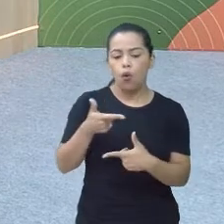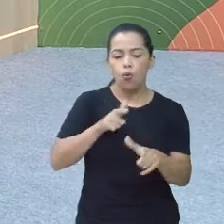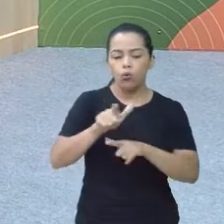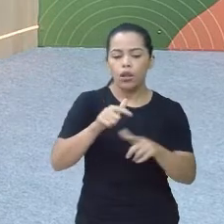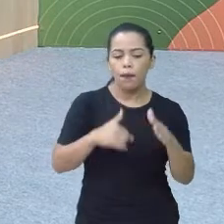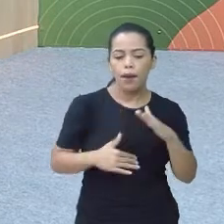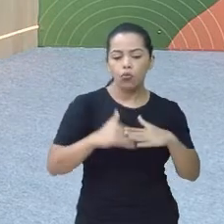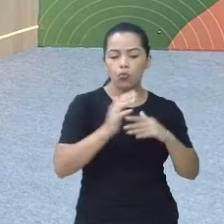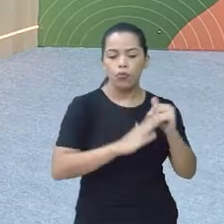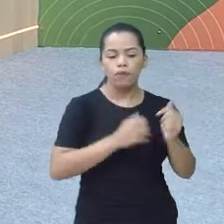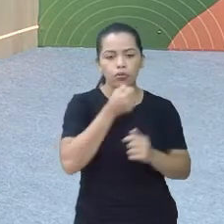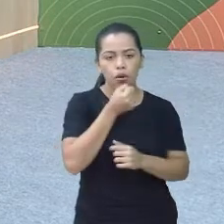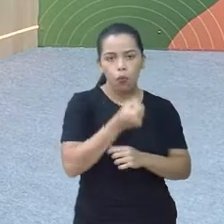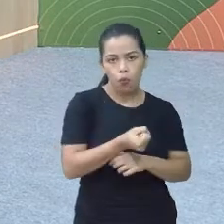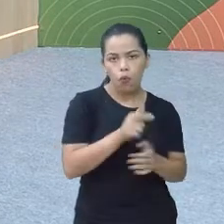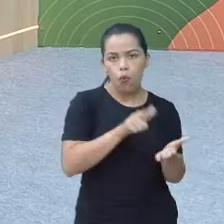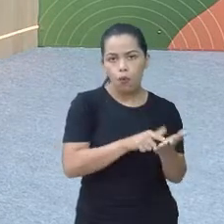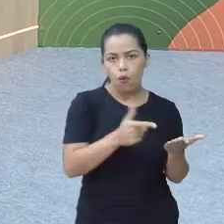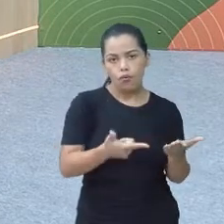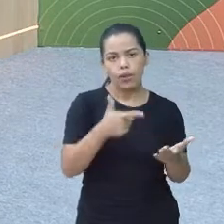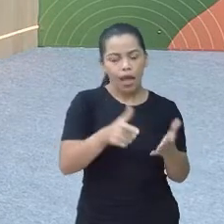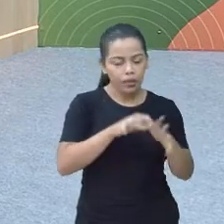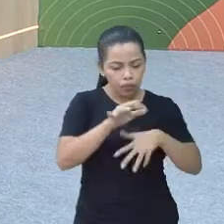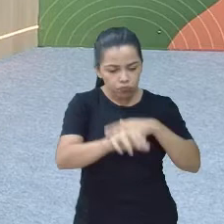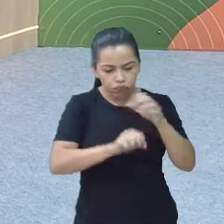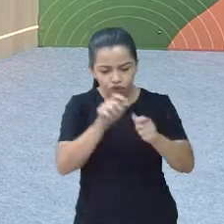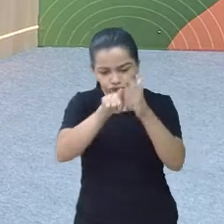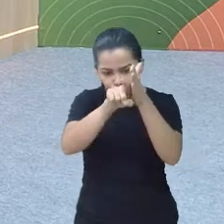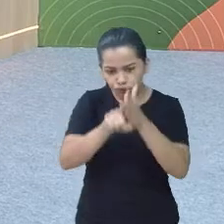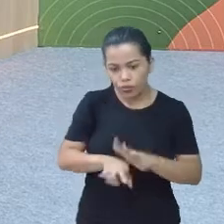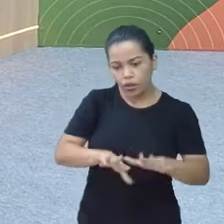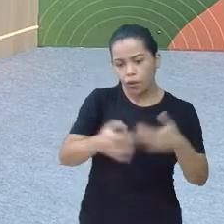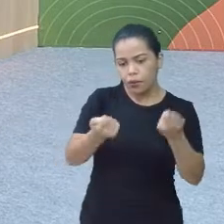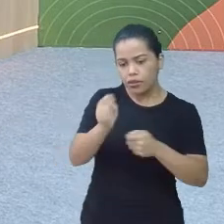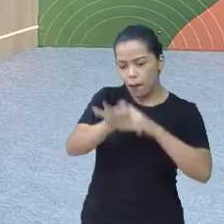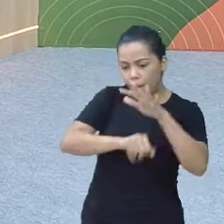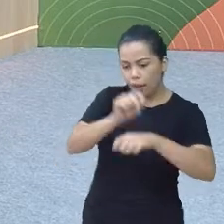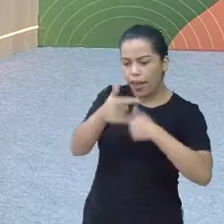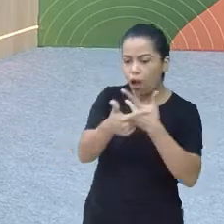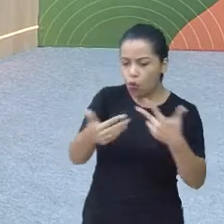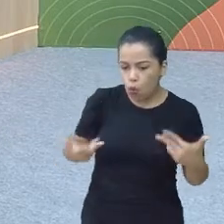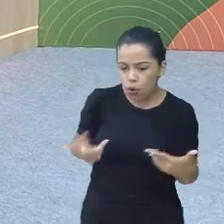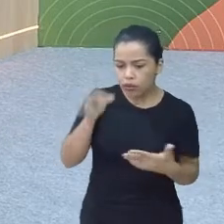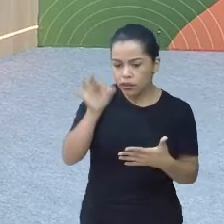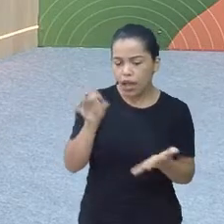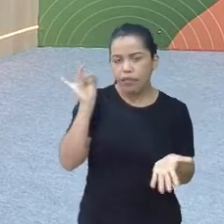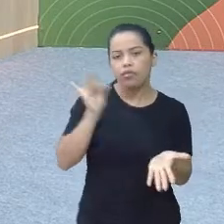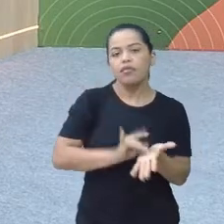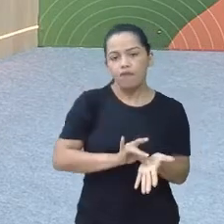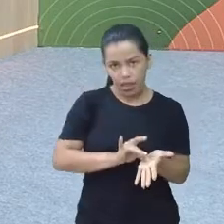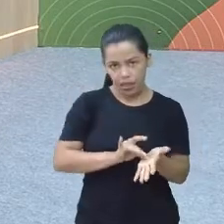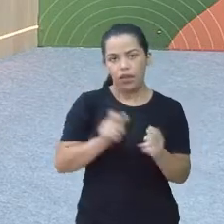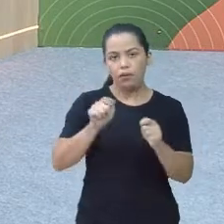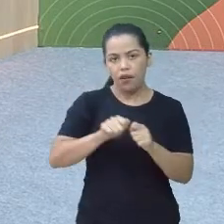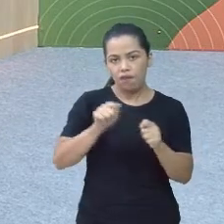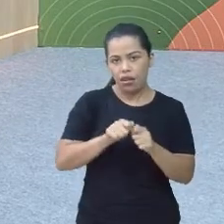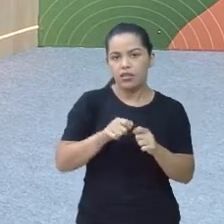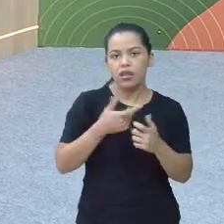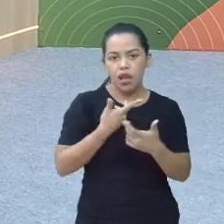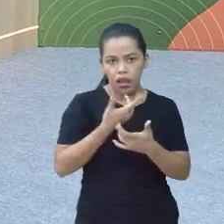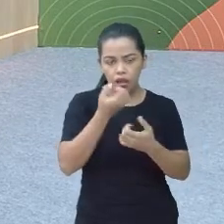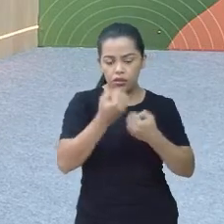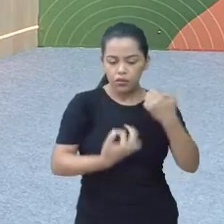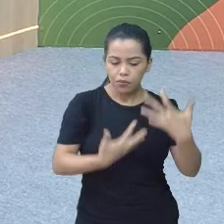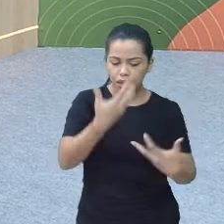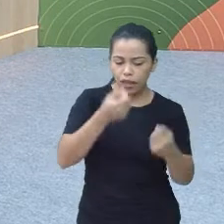e de pesquisa. Então, ele precisa aí recorrer a fontes seguras para fazer as suas afirmações, para poder fazer as